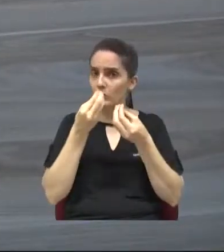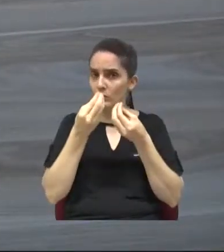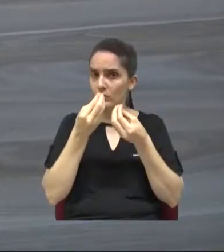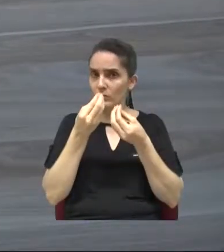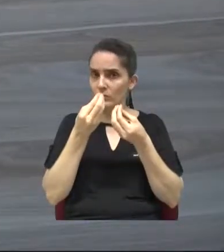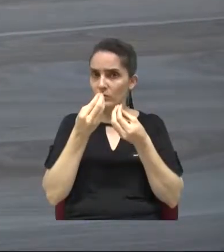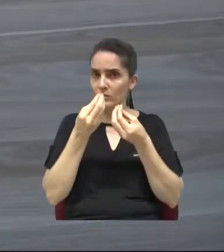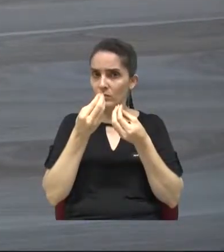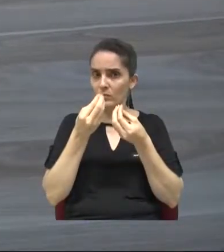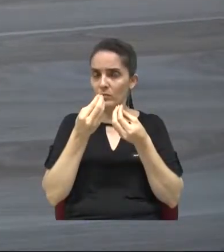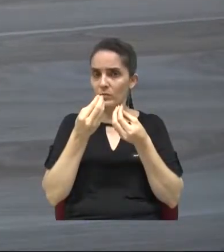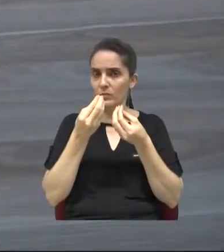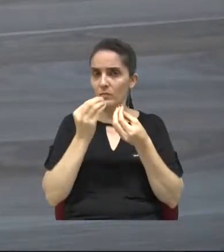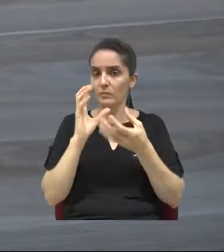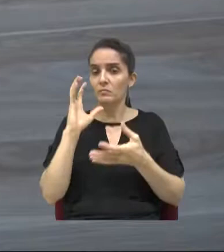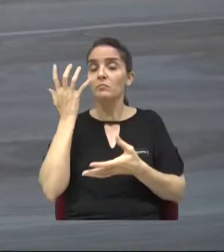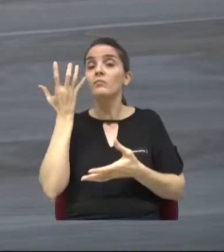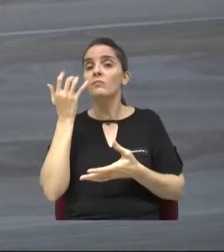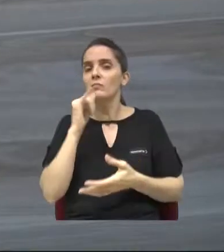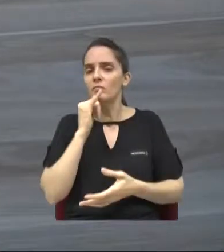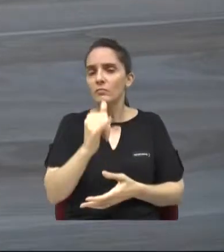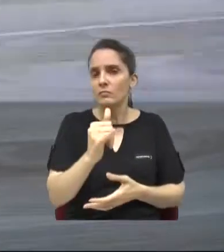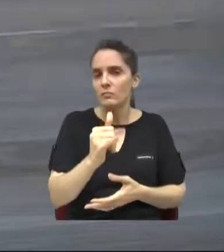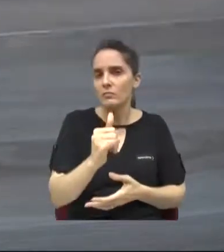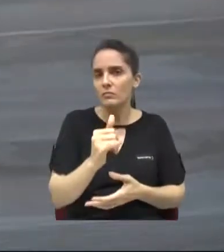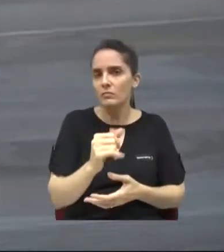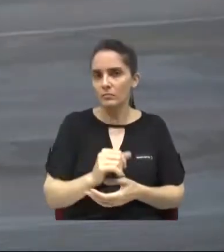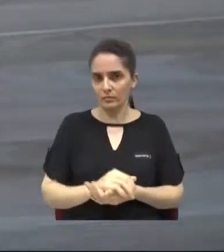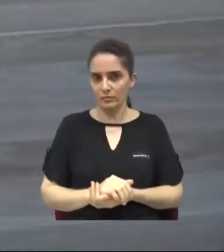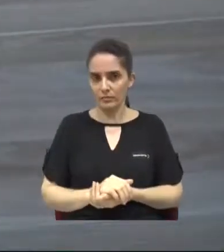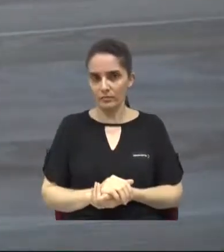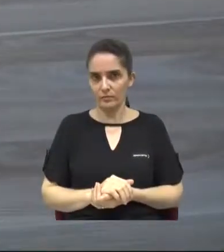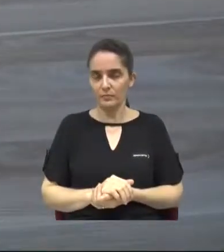denúncia, de onde partiu essa denúncia.